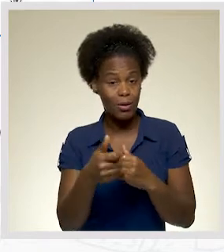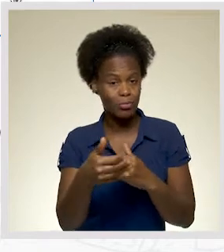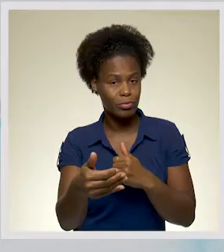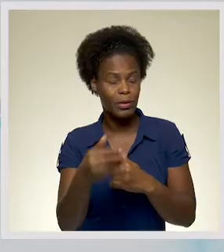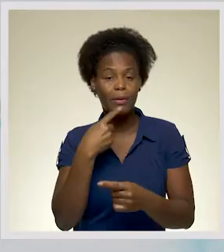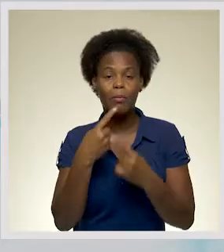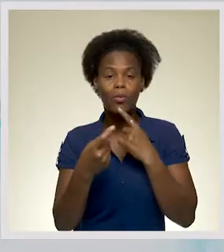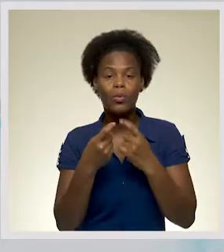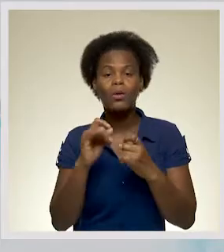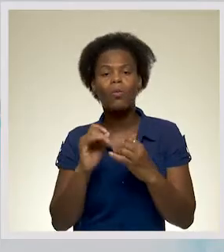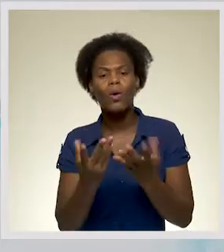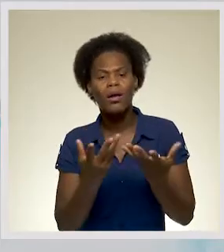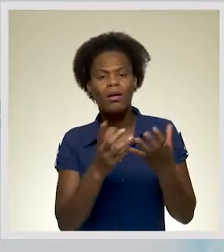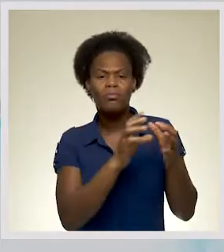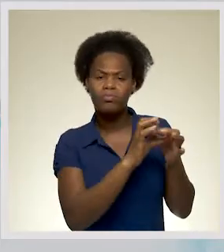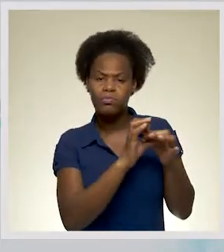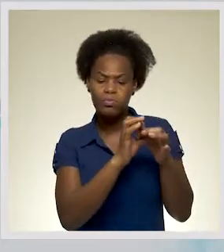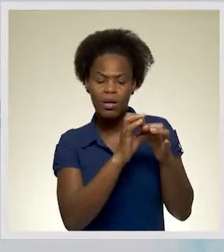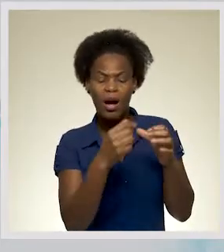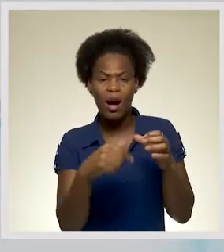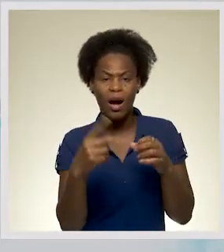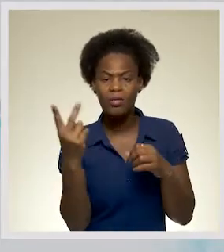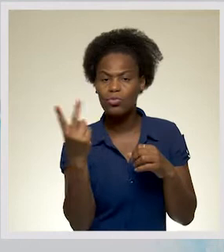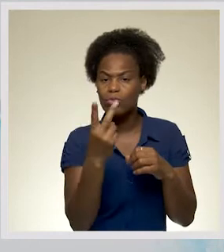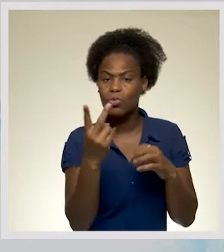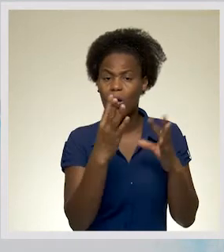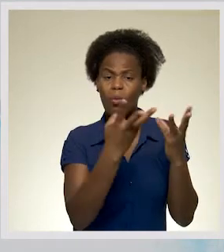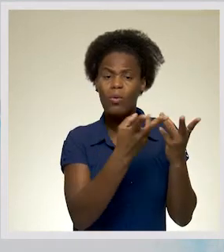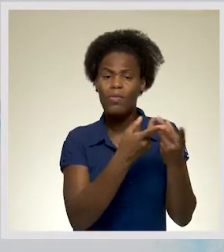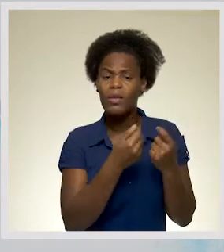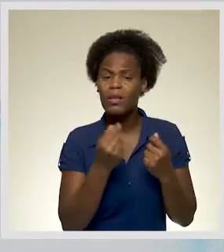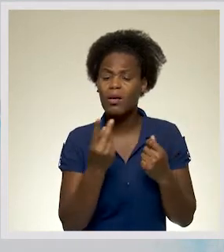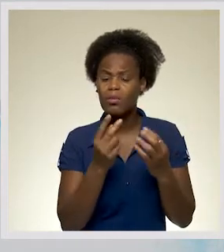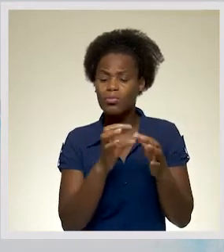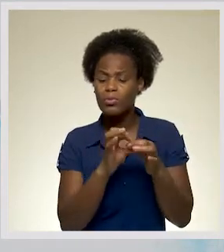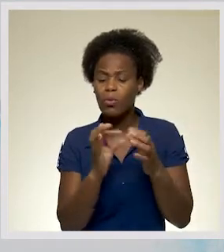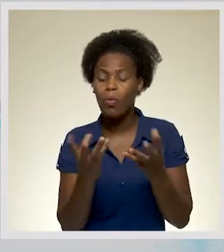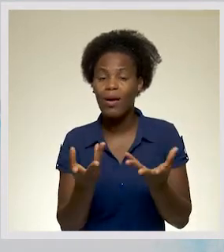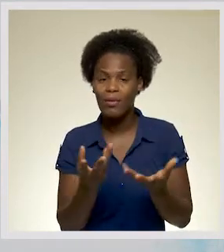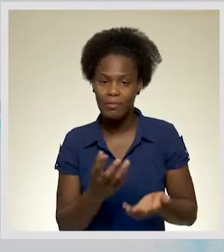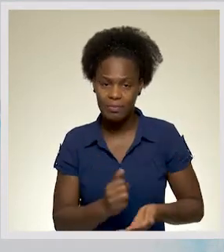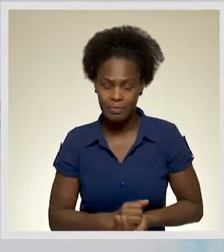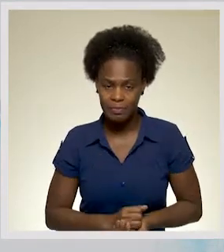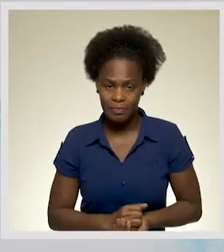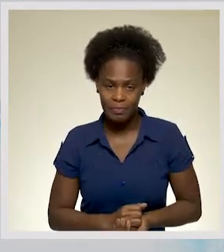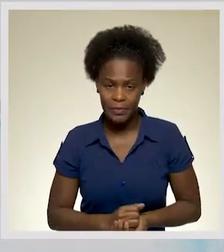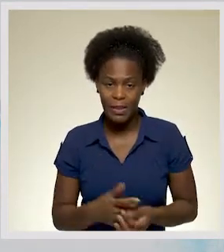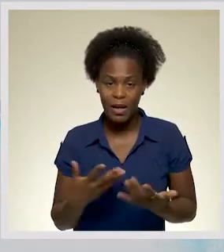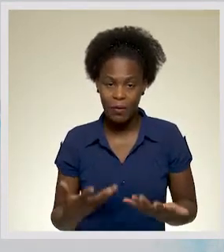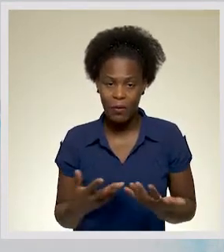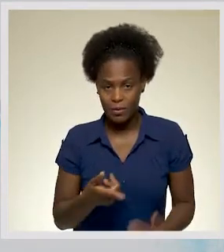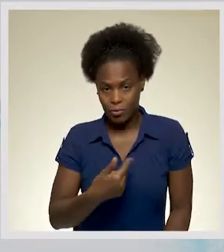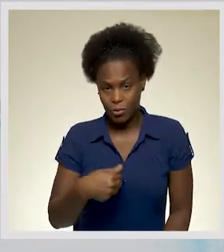que existe entre essas duas quantidades? E vamos ver